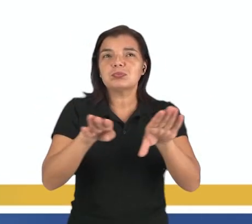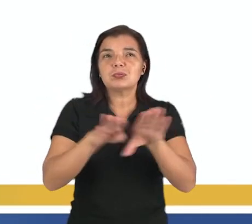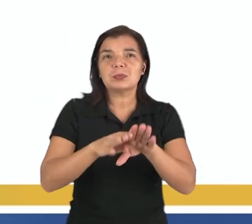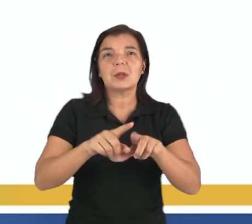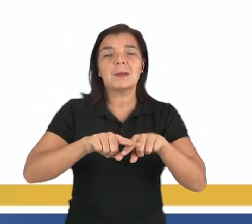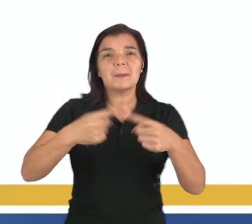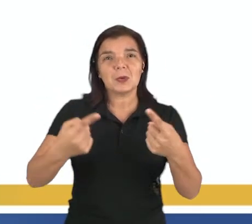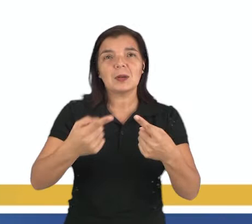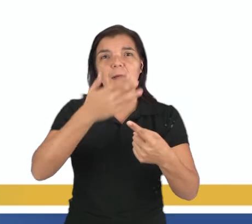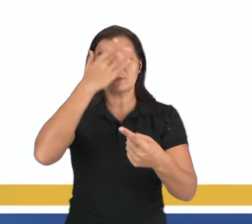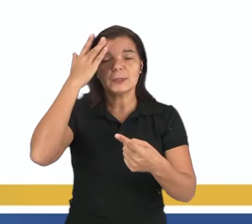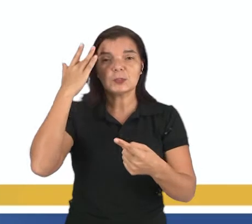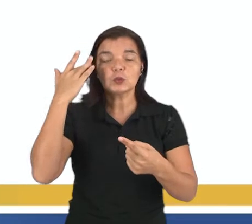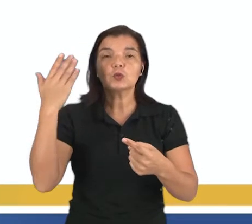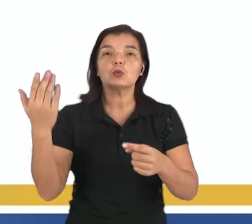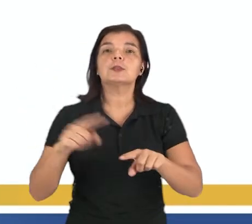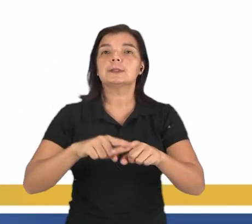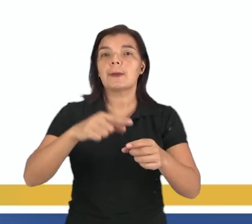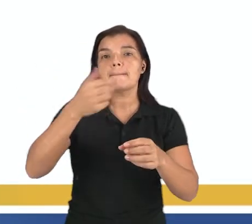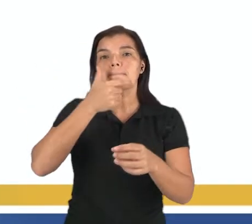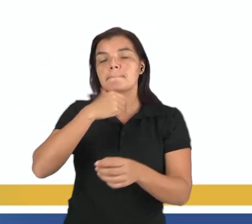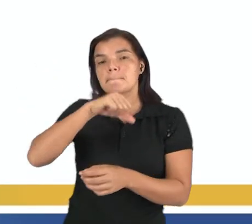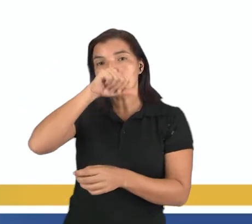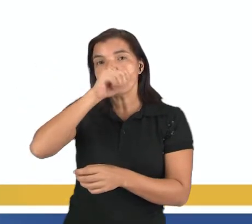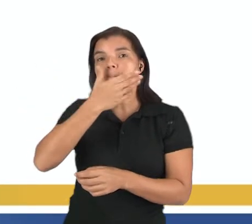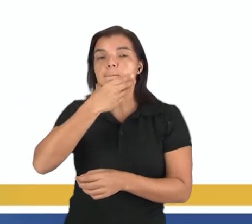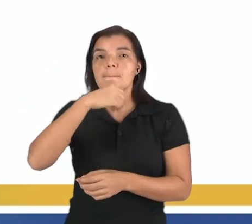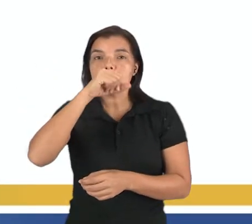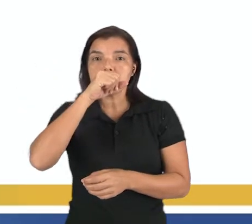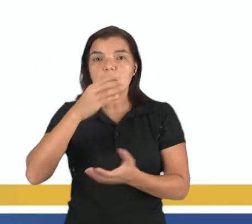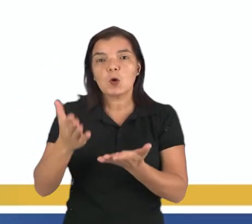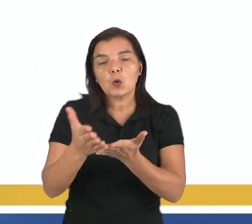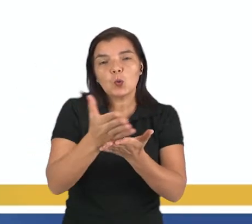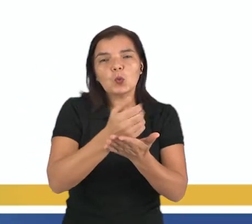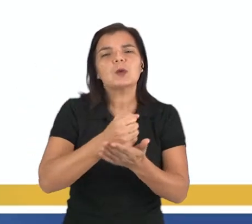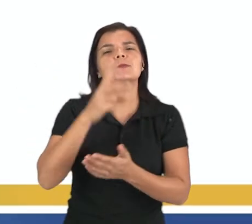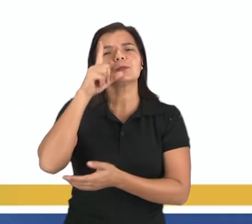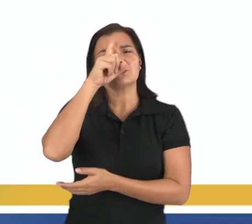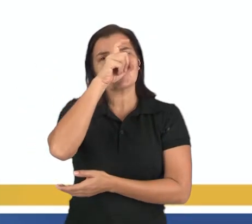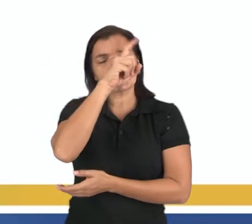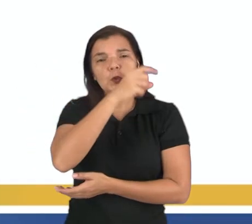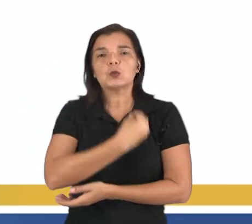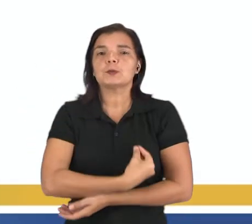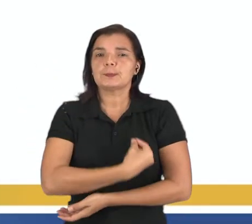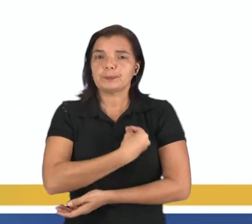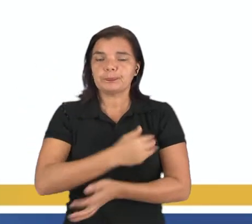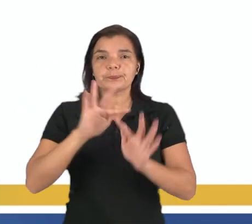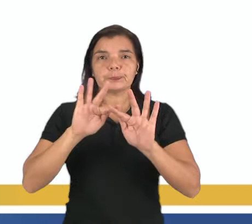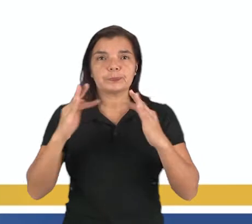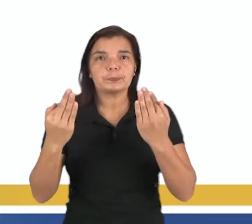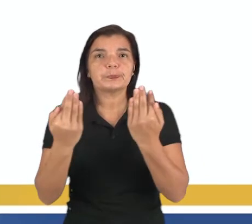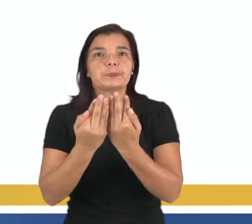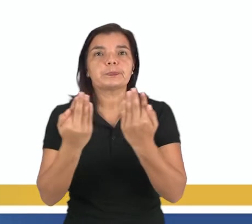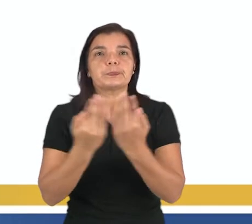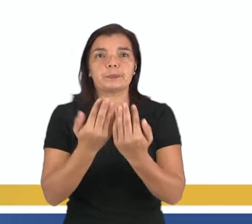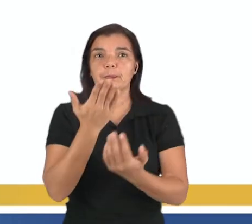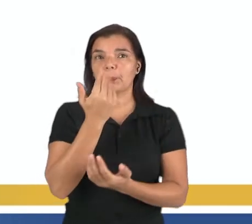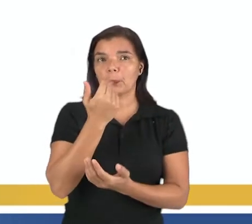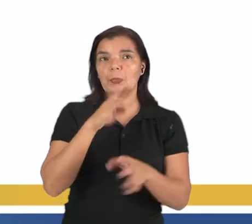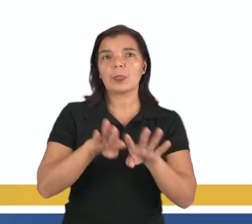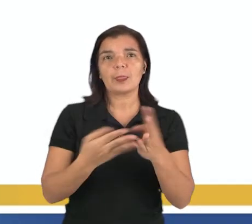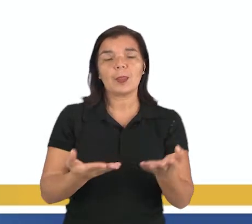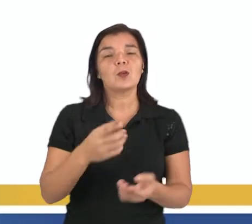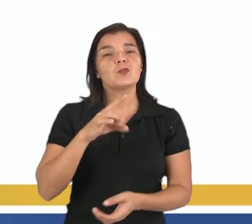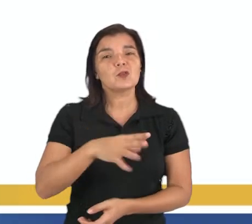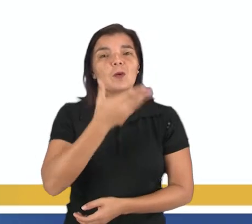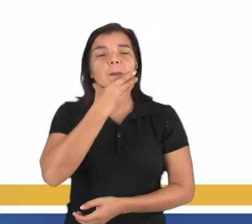por pequenos roçados, de onde papai e mamãe tiravam com muita dificuldade o sustento da família. Ali, meus velhos